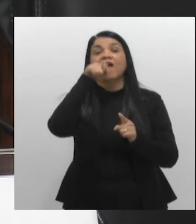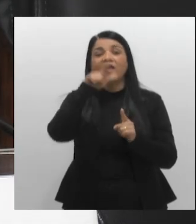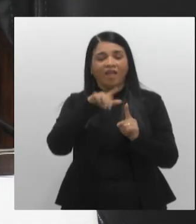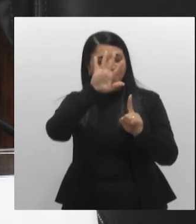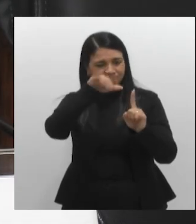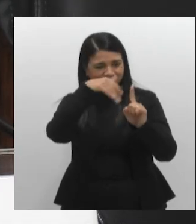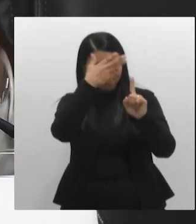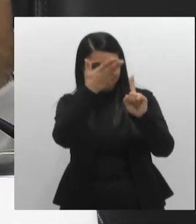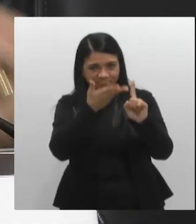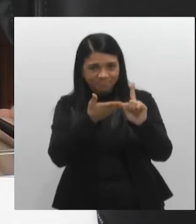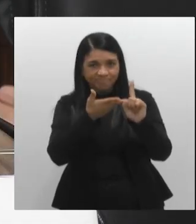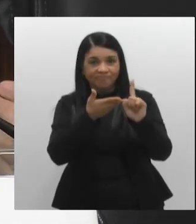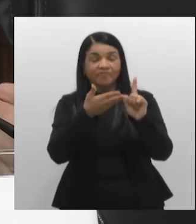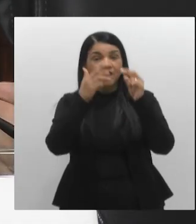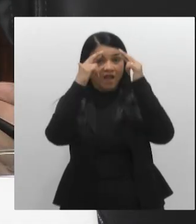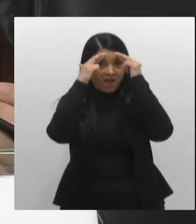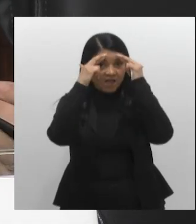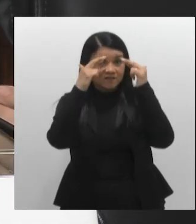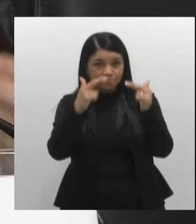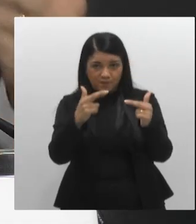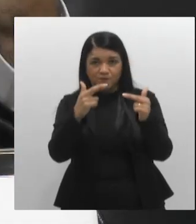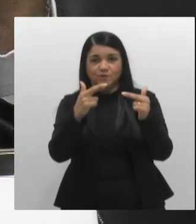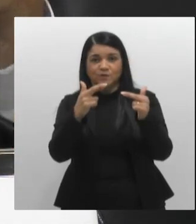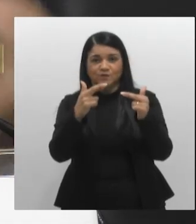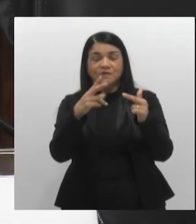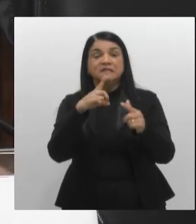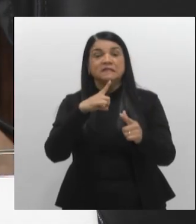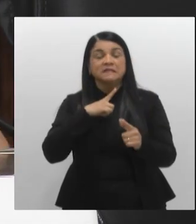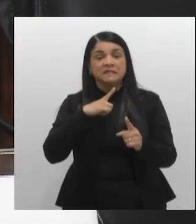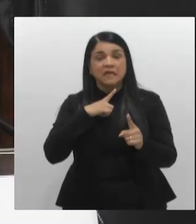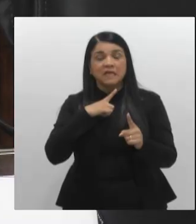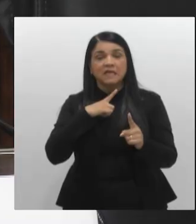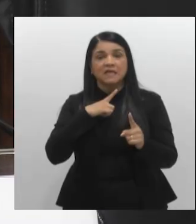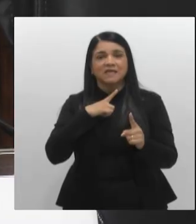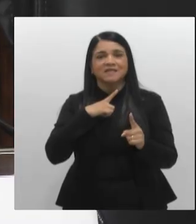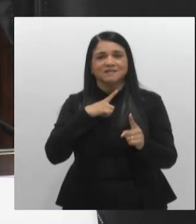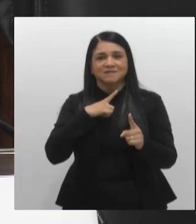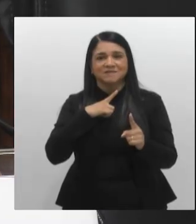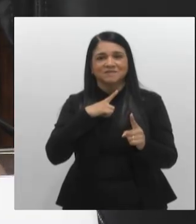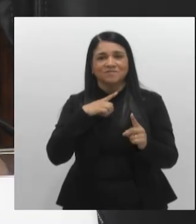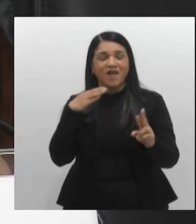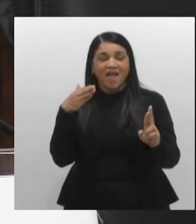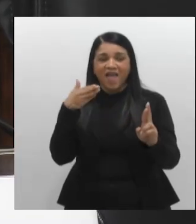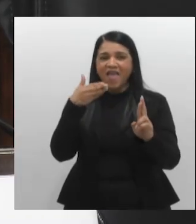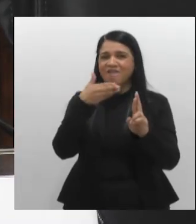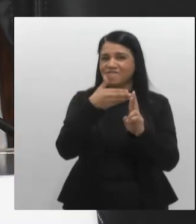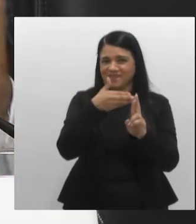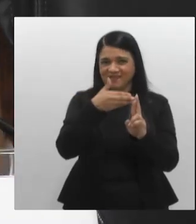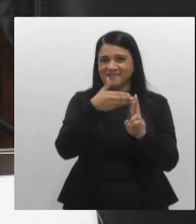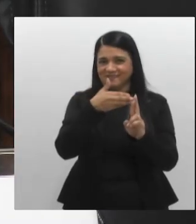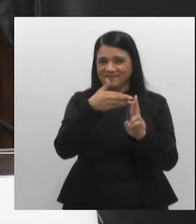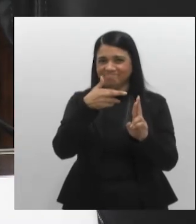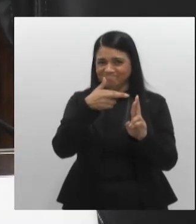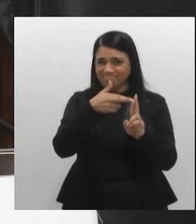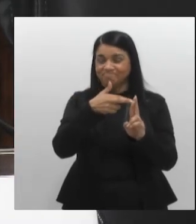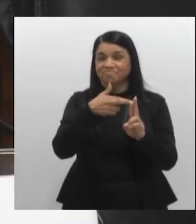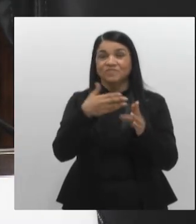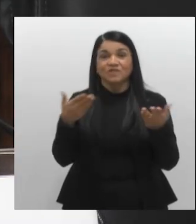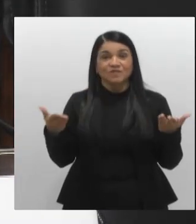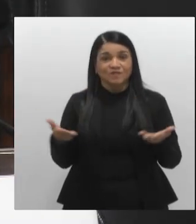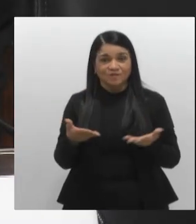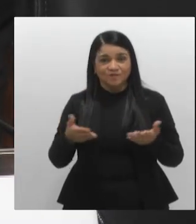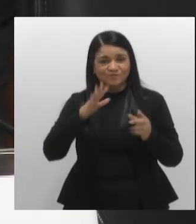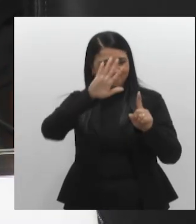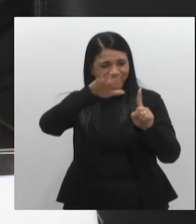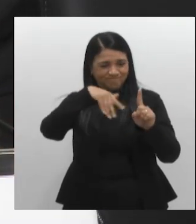demonstra respeito, há uma reverência ao que está acontecendo. Portanto, estar aqui hoje numa solenidade